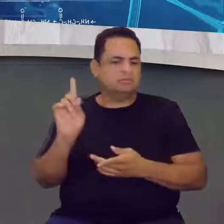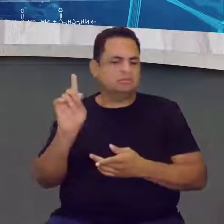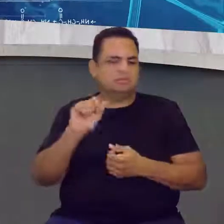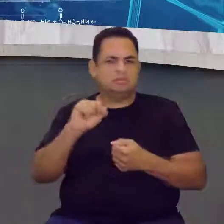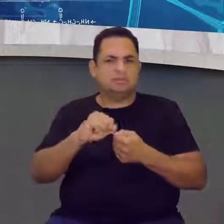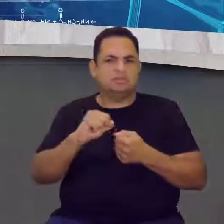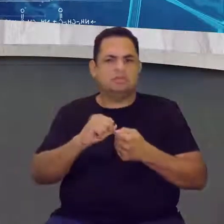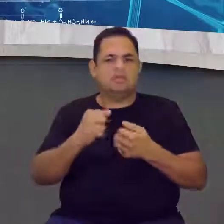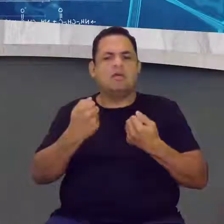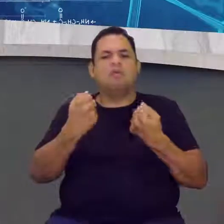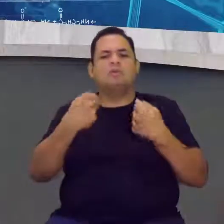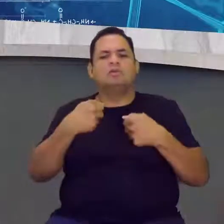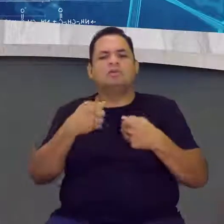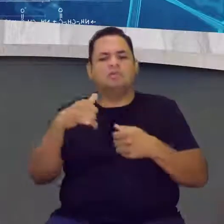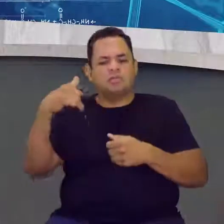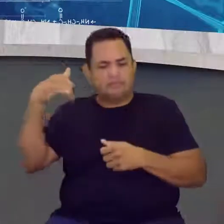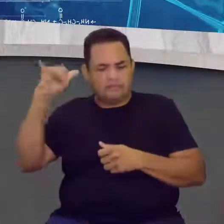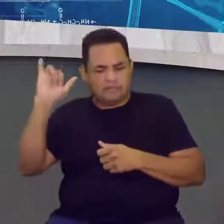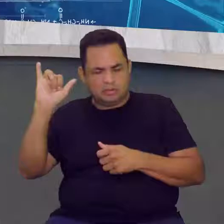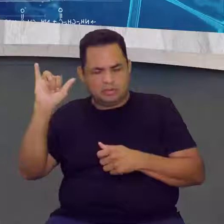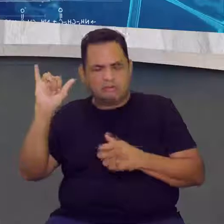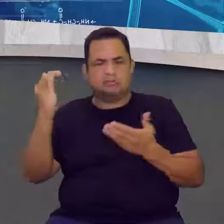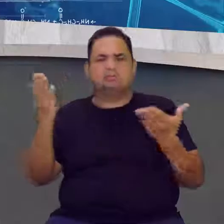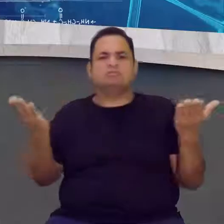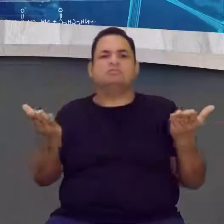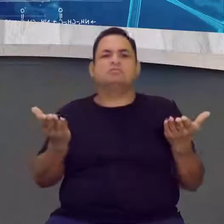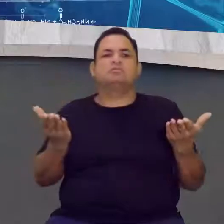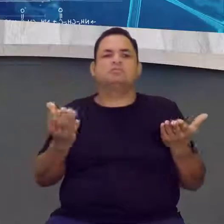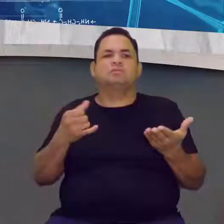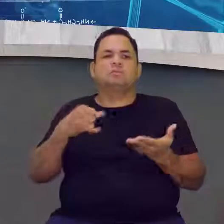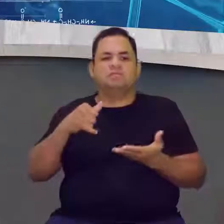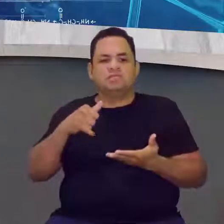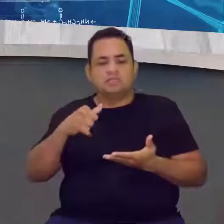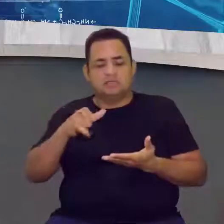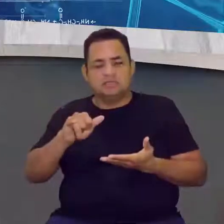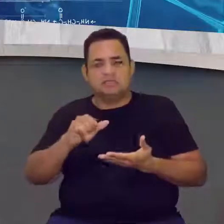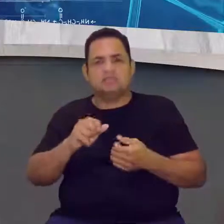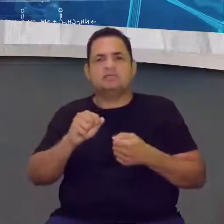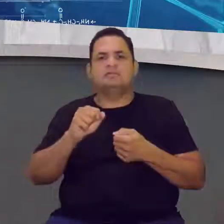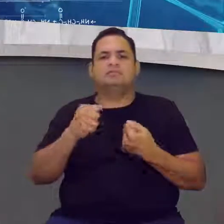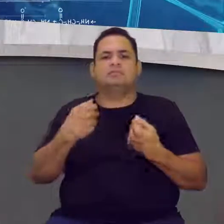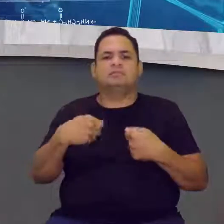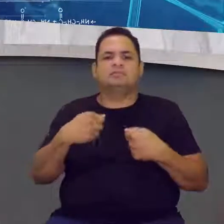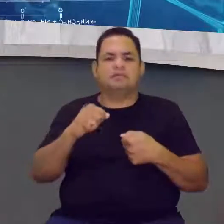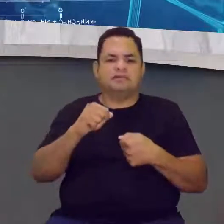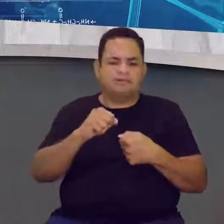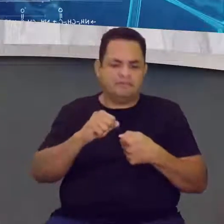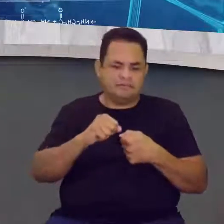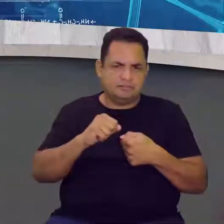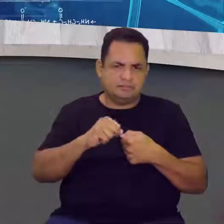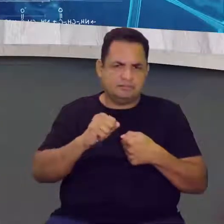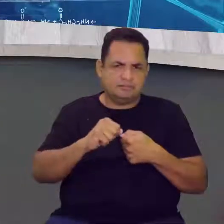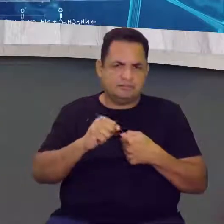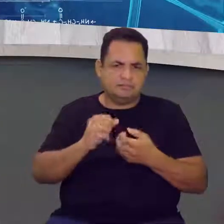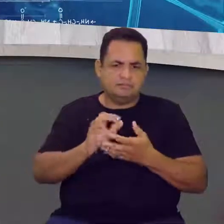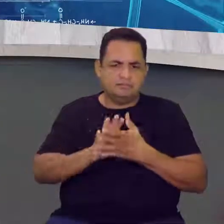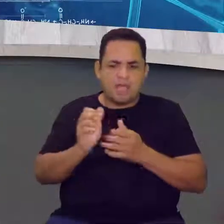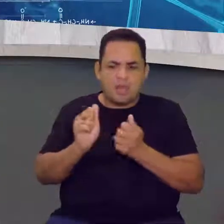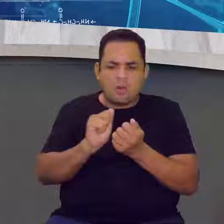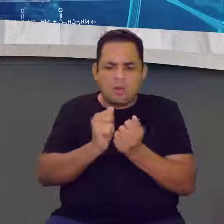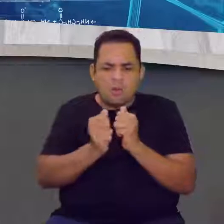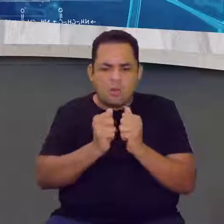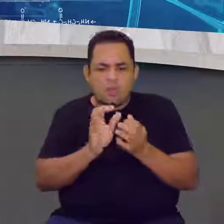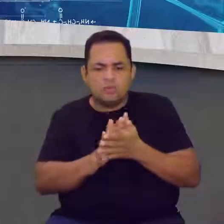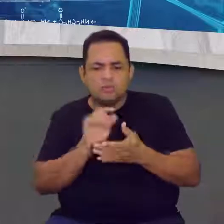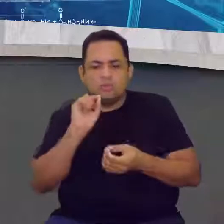Se você puder evitar, evite. E se você for ter que fazer por alguma questão, tenha o controle